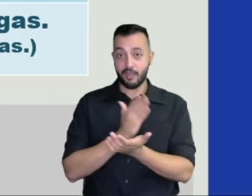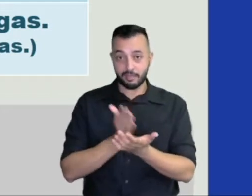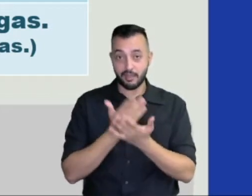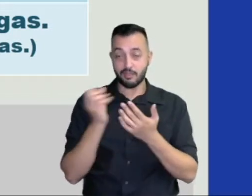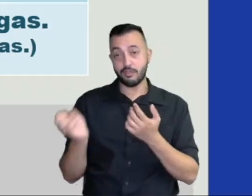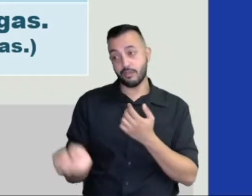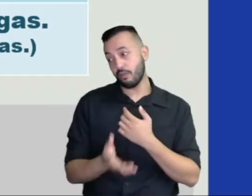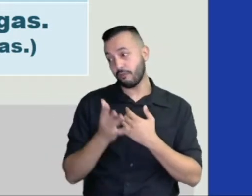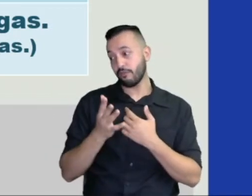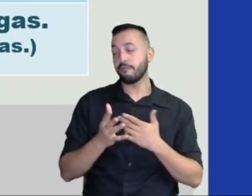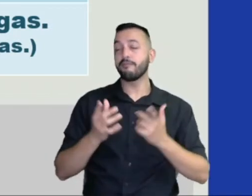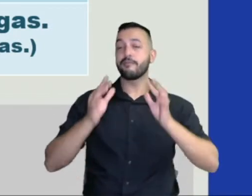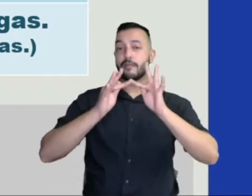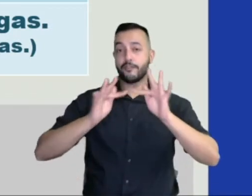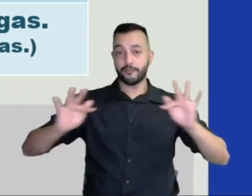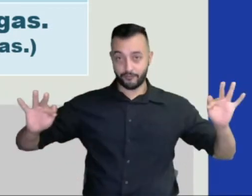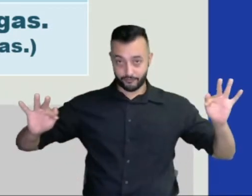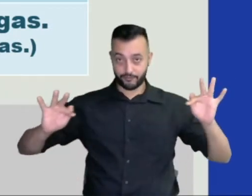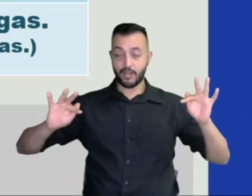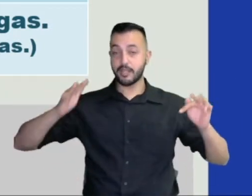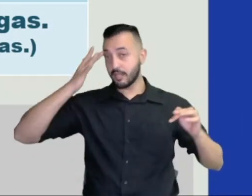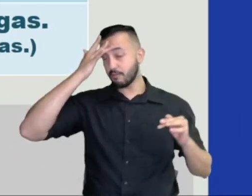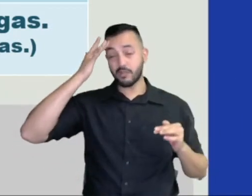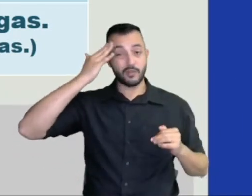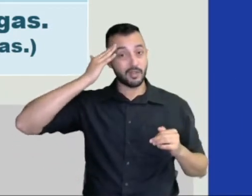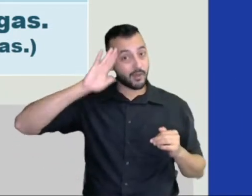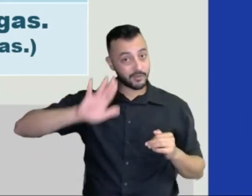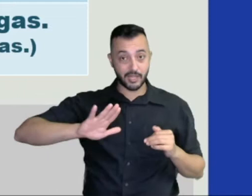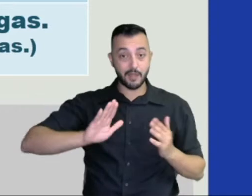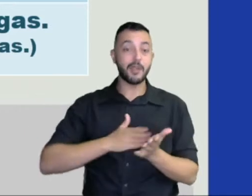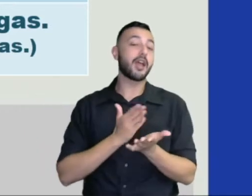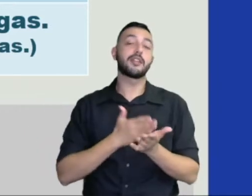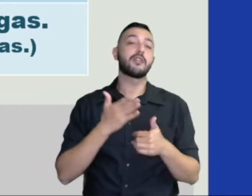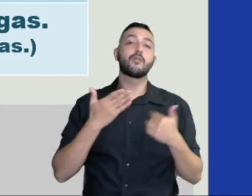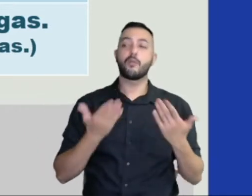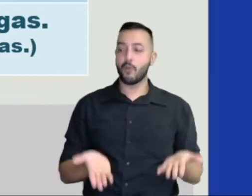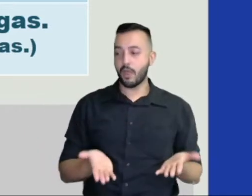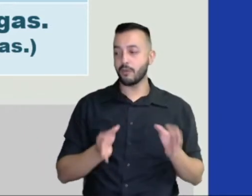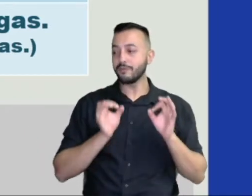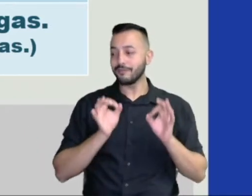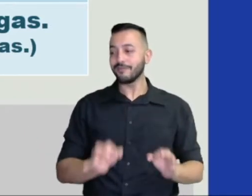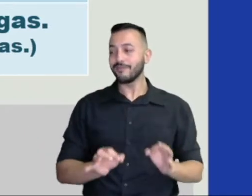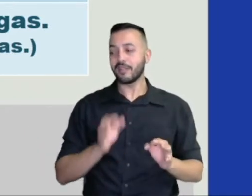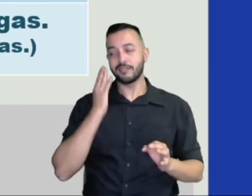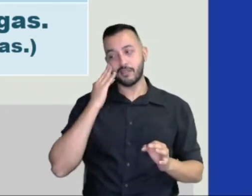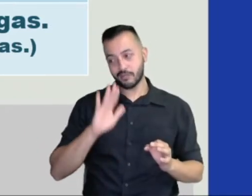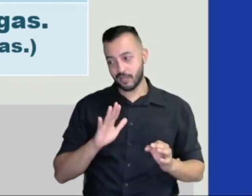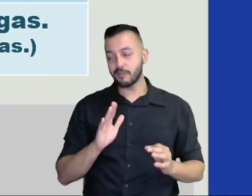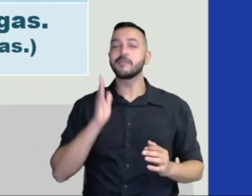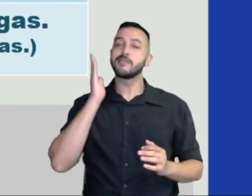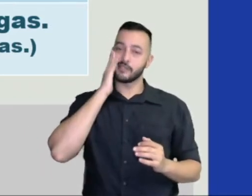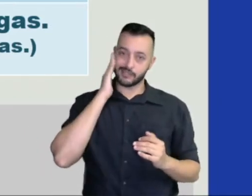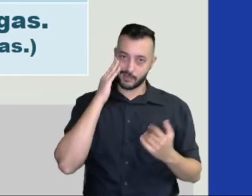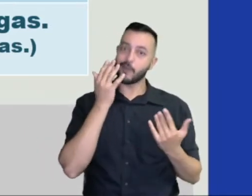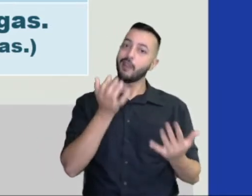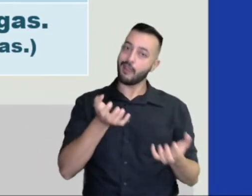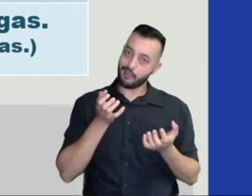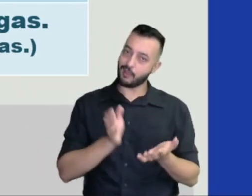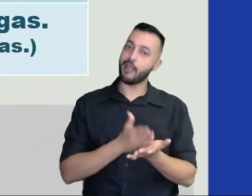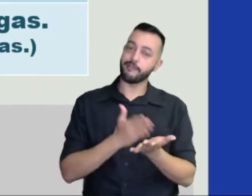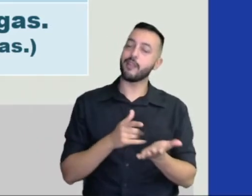novo. Nessa frase, a pessoa não sabe qual é o caderno. Exatamente, ela sabe que ela quer um